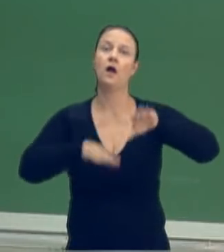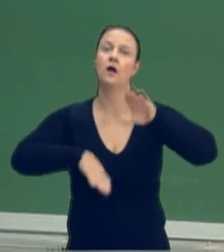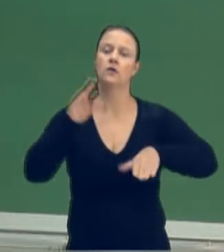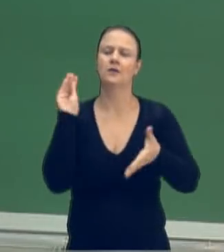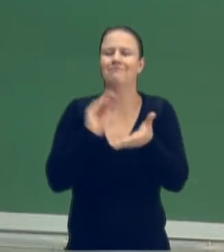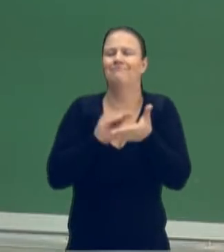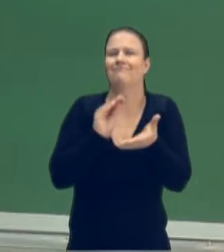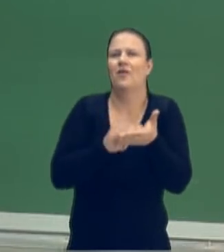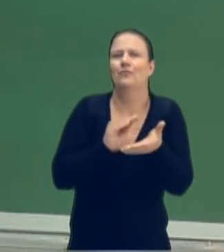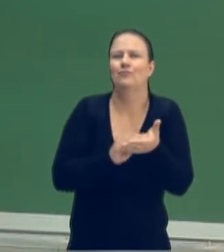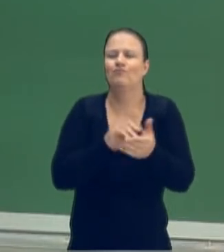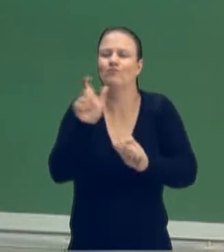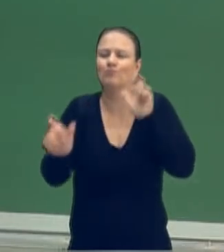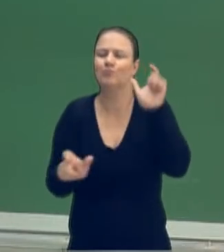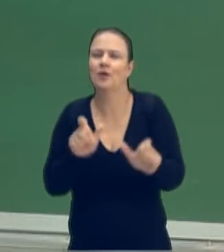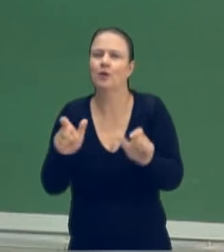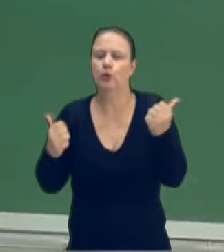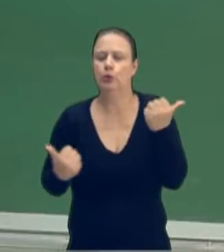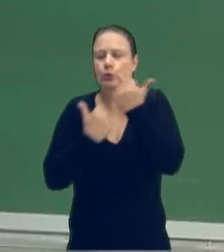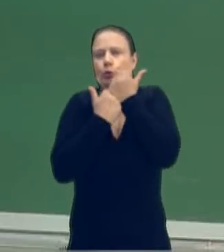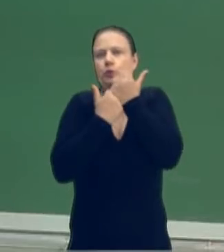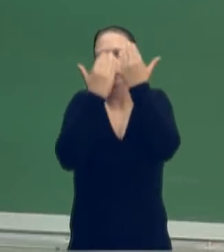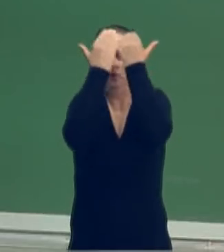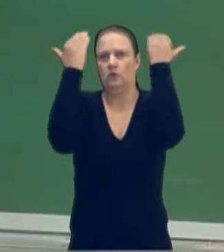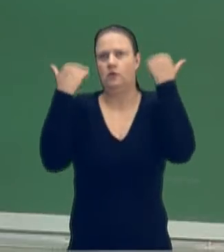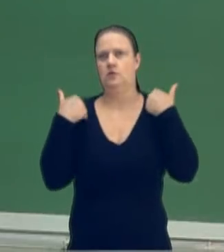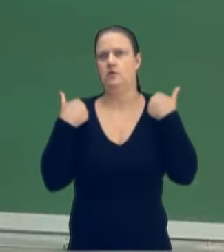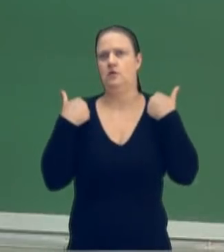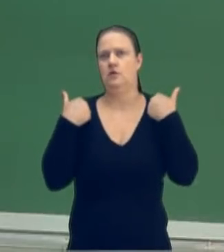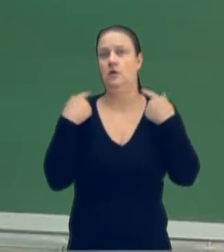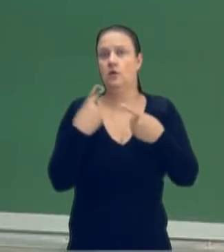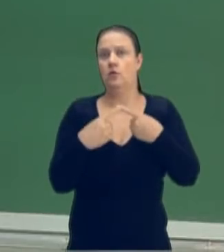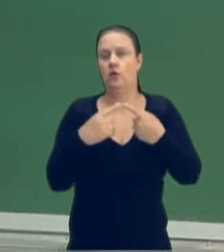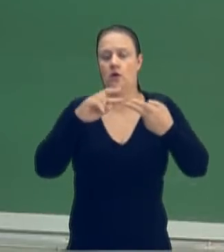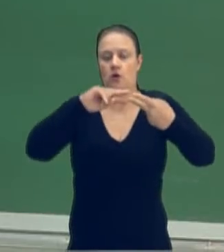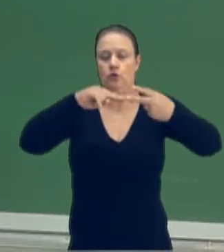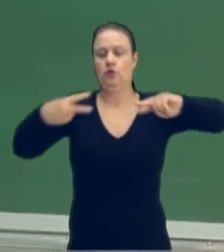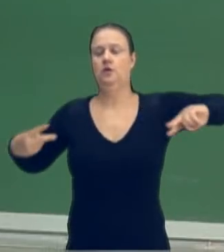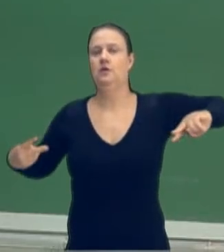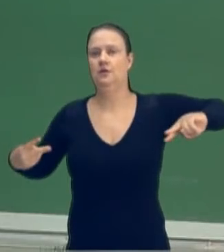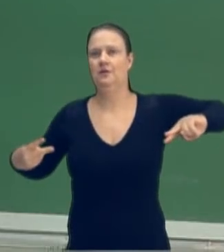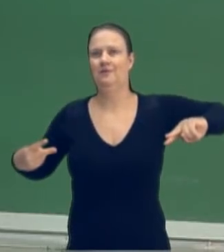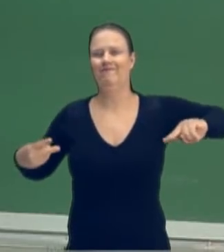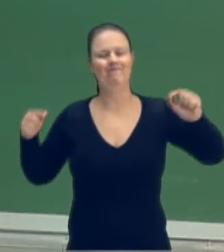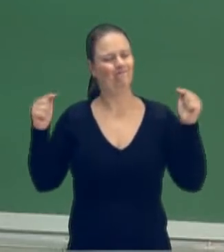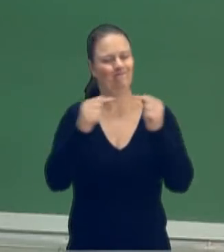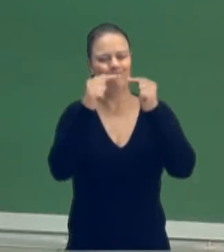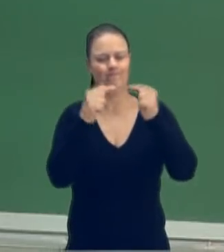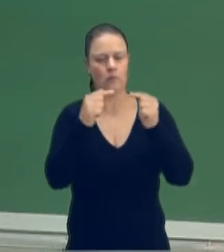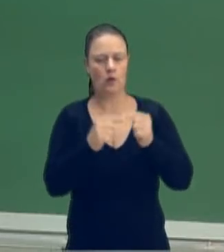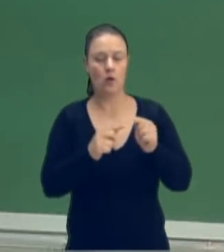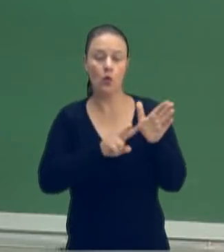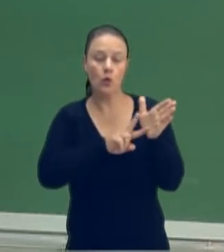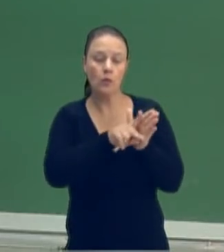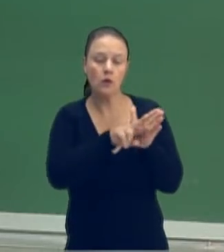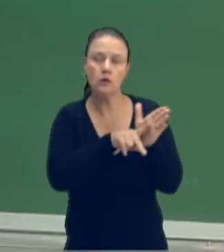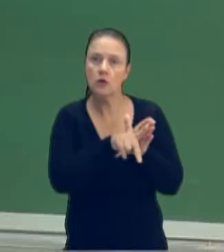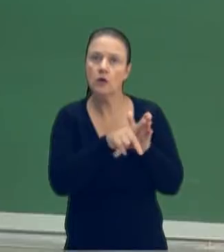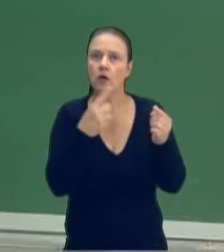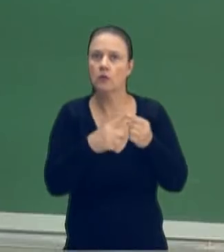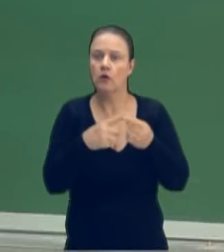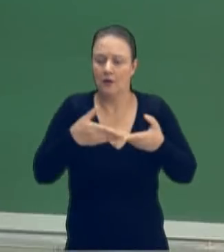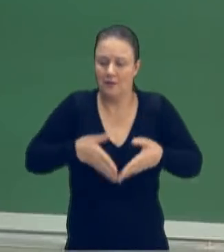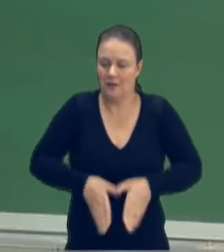por problemas, inclusive, genética, questões ligadas à biologia, questões biológicas, porque